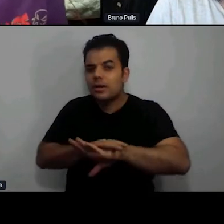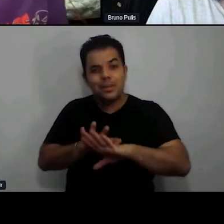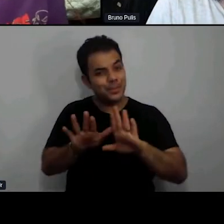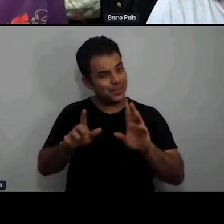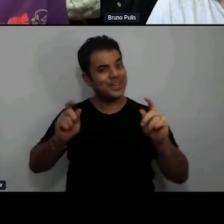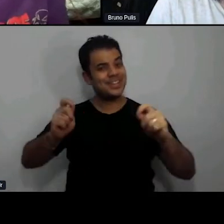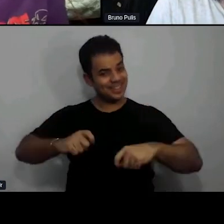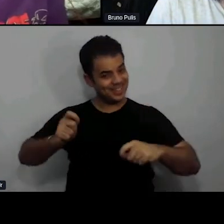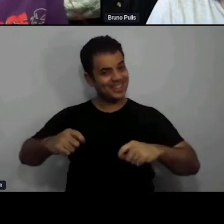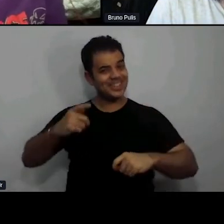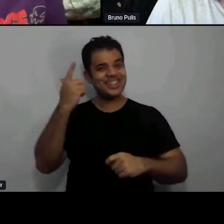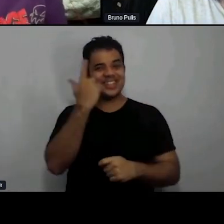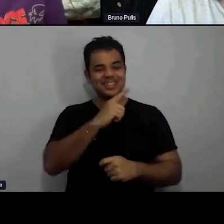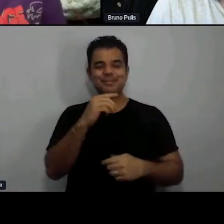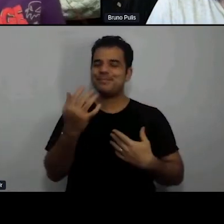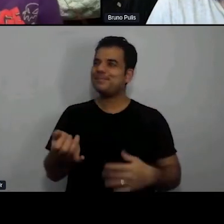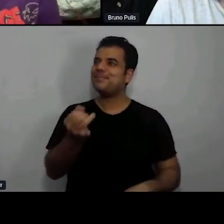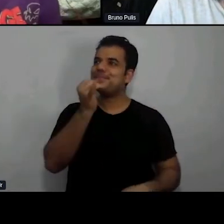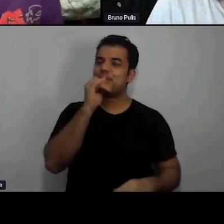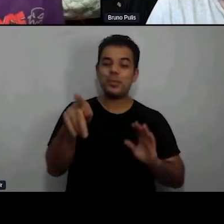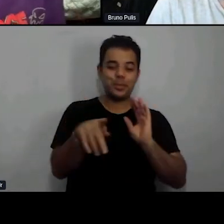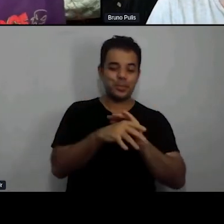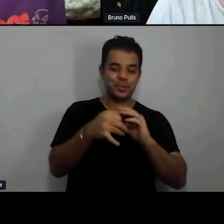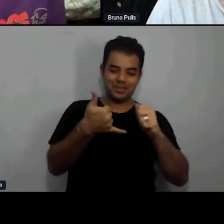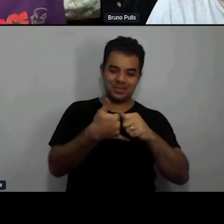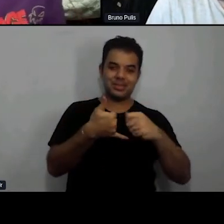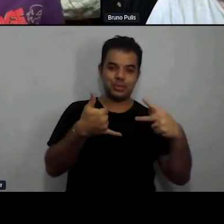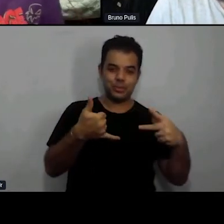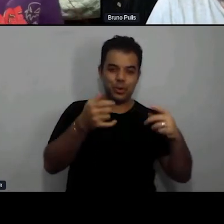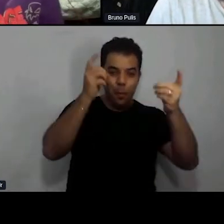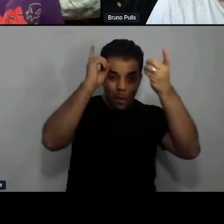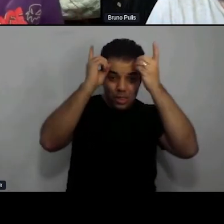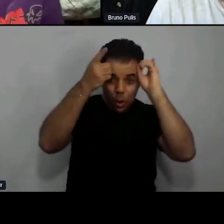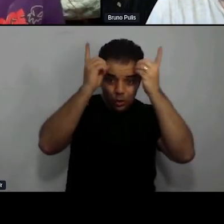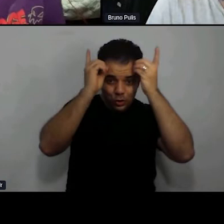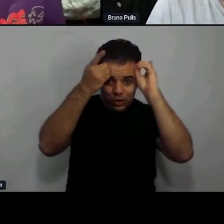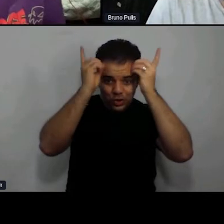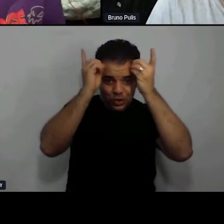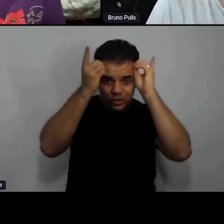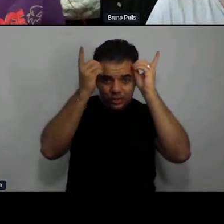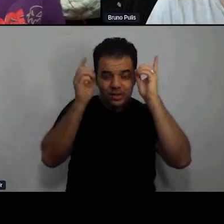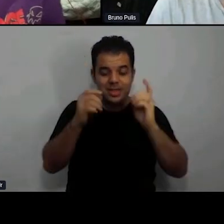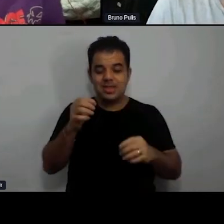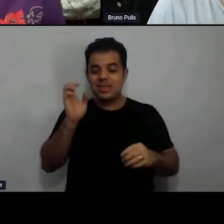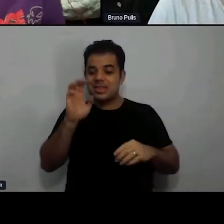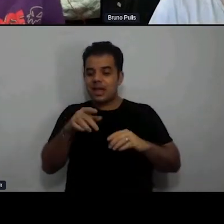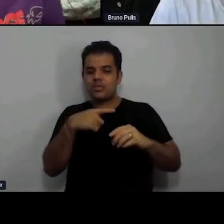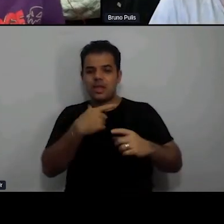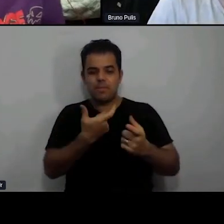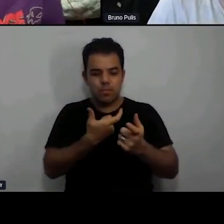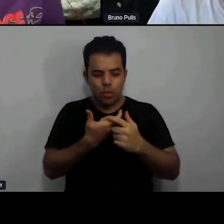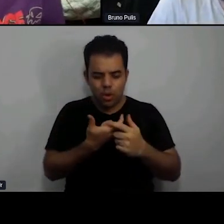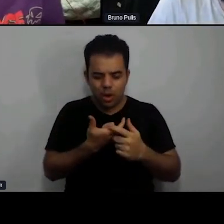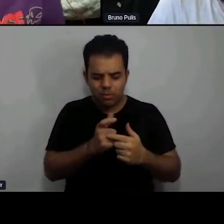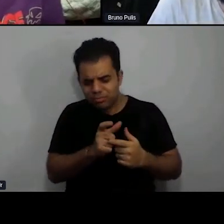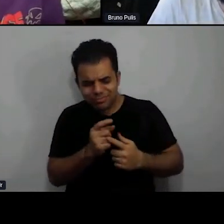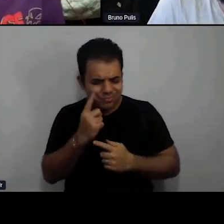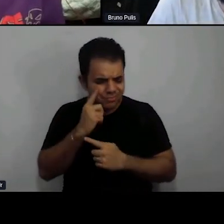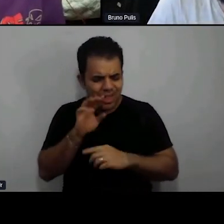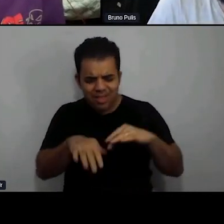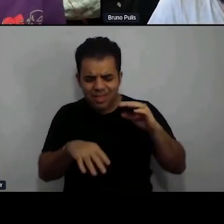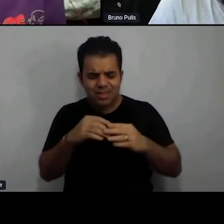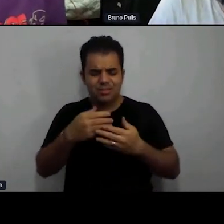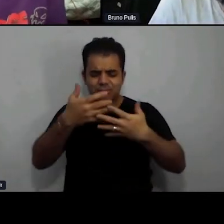vão ser sanados, por exemplo, no mobile, no Android. É um link, é um botão que visualmente é apenas um texto,